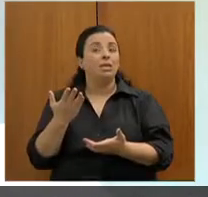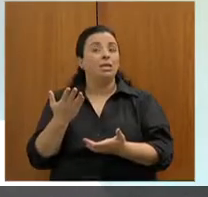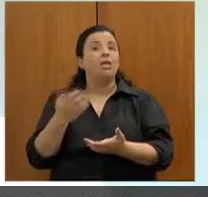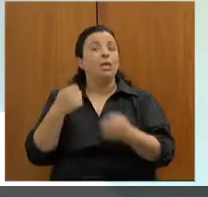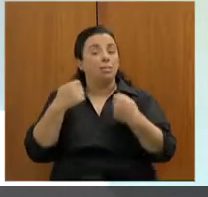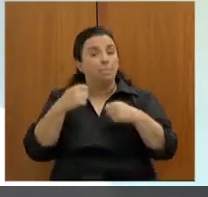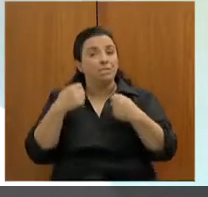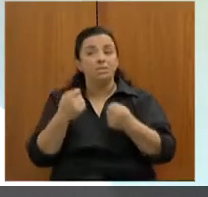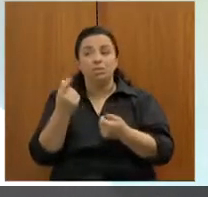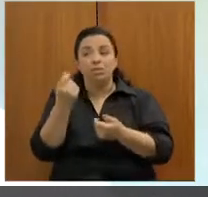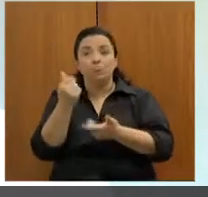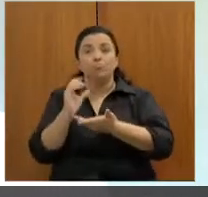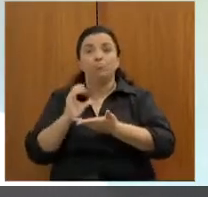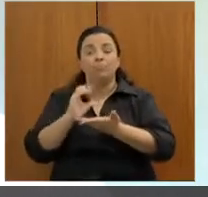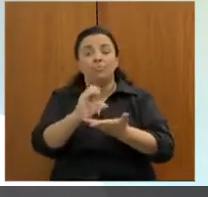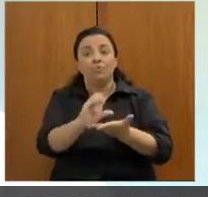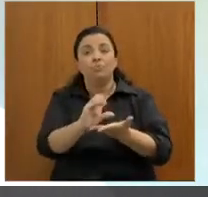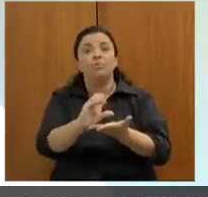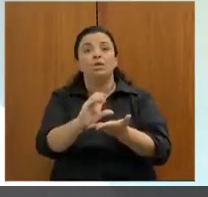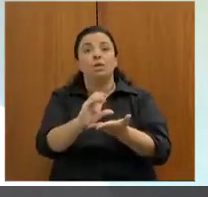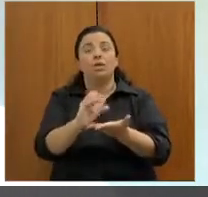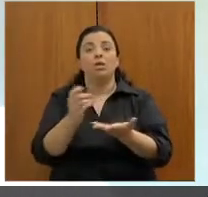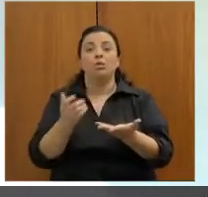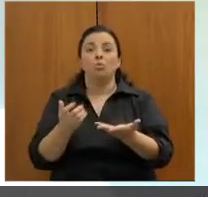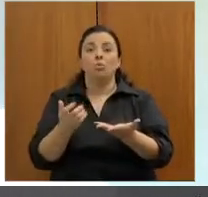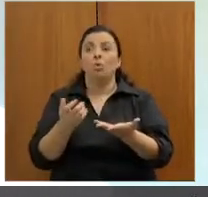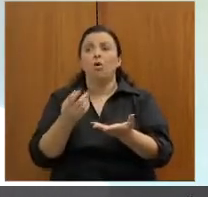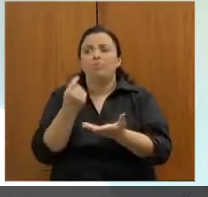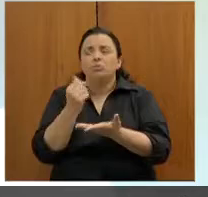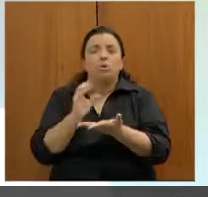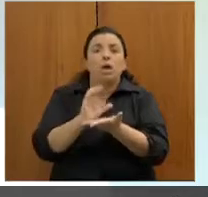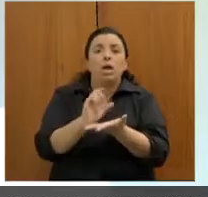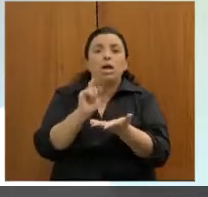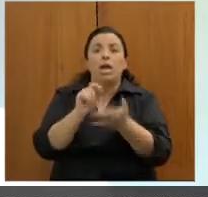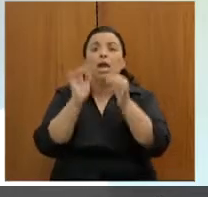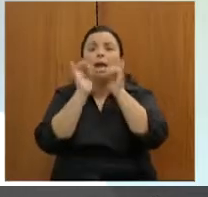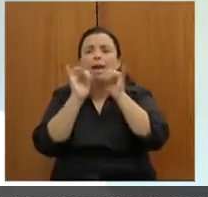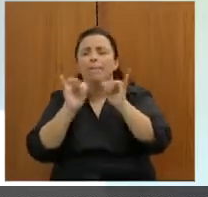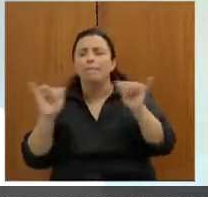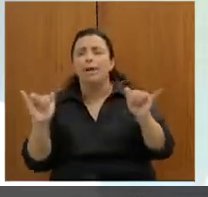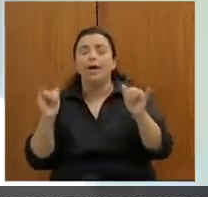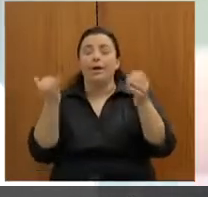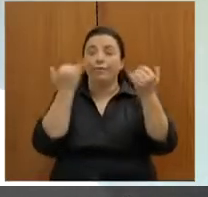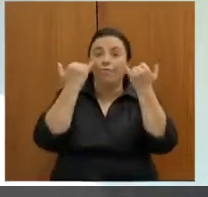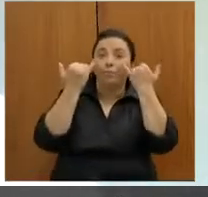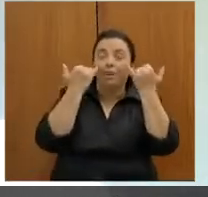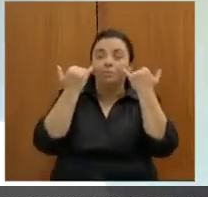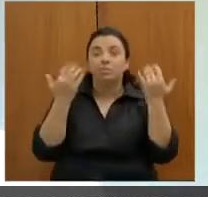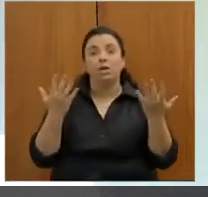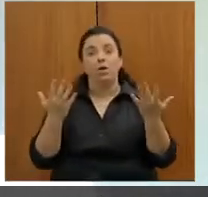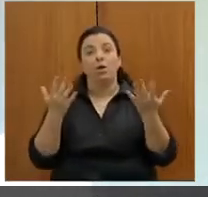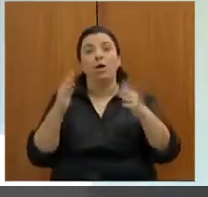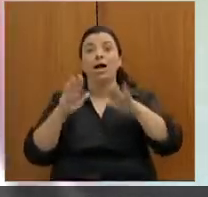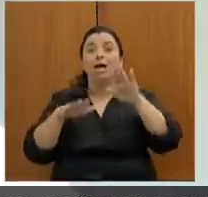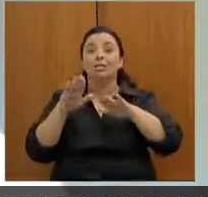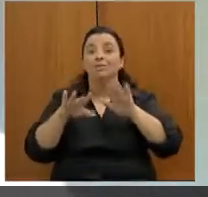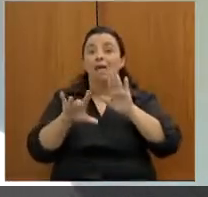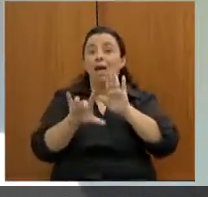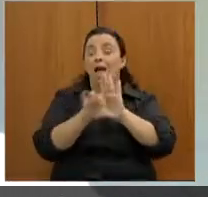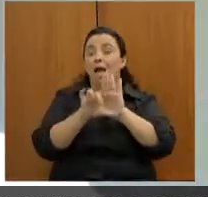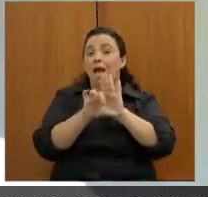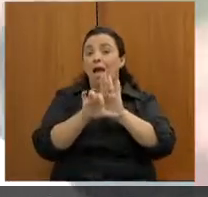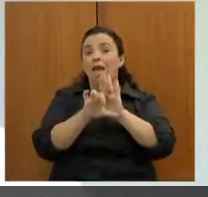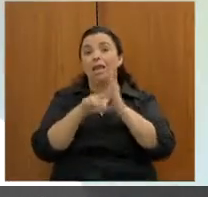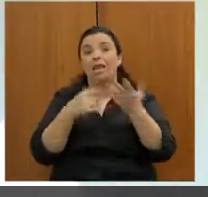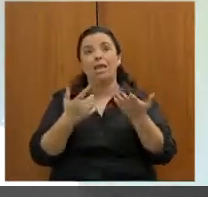de Pato investimento a investimento em campanha em formação que às vezes a adequação